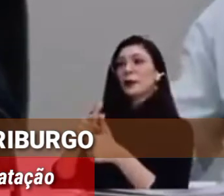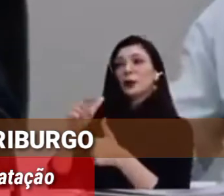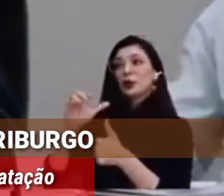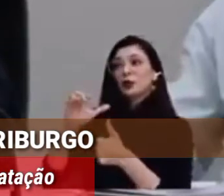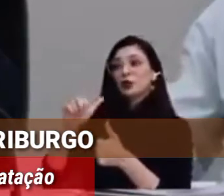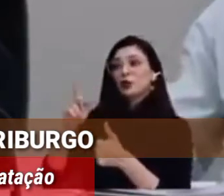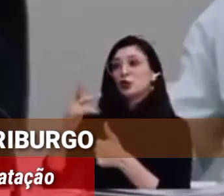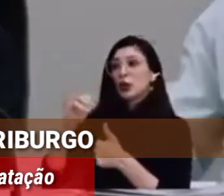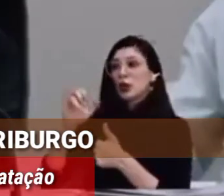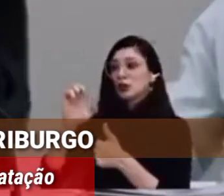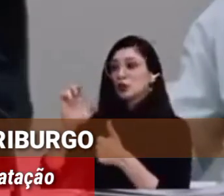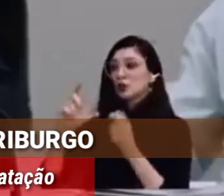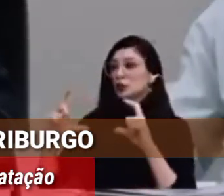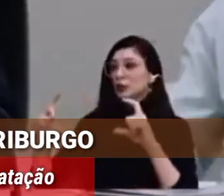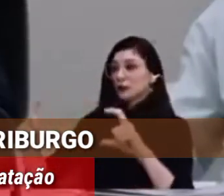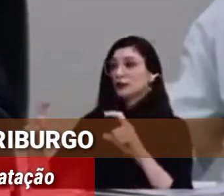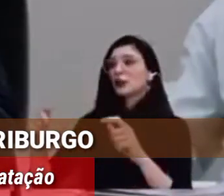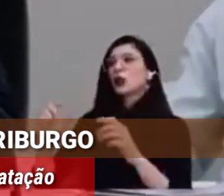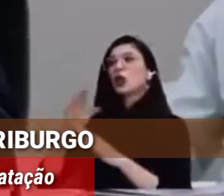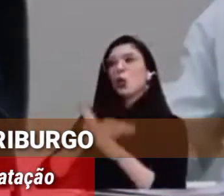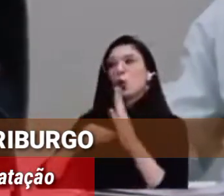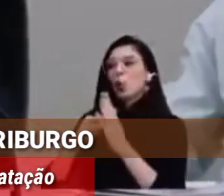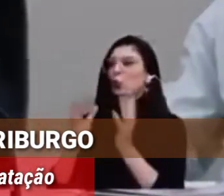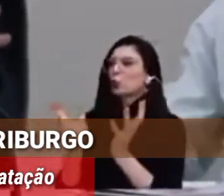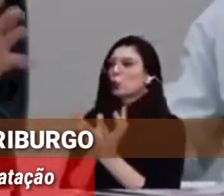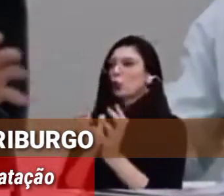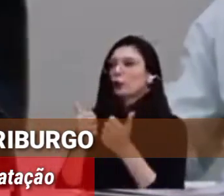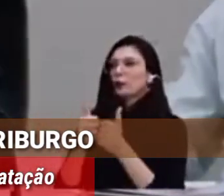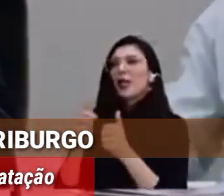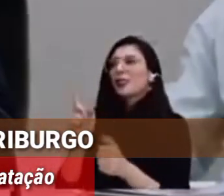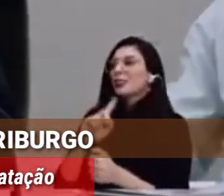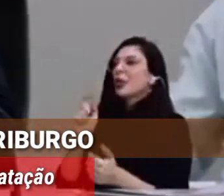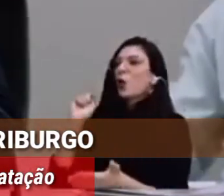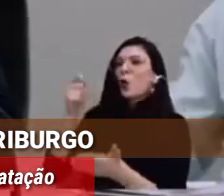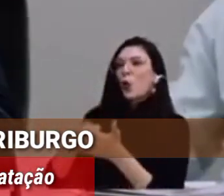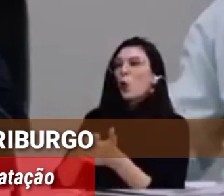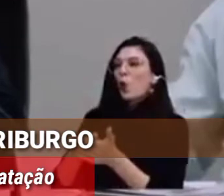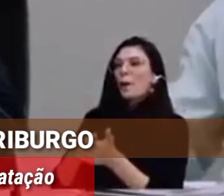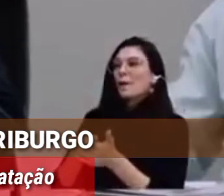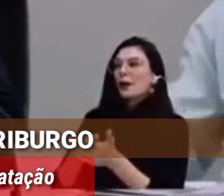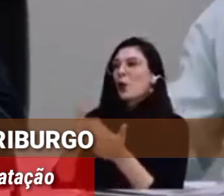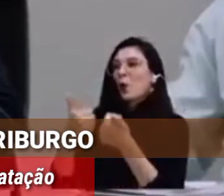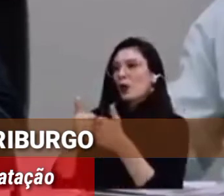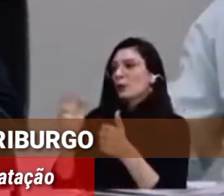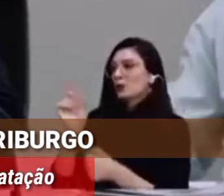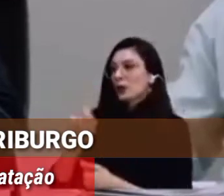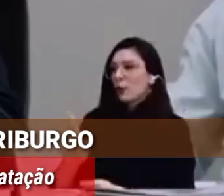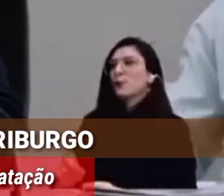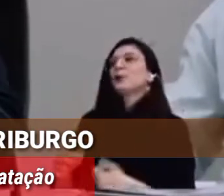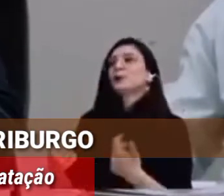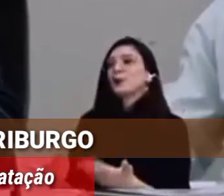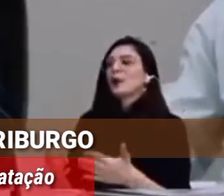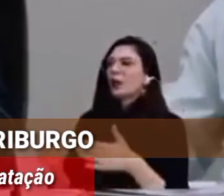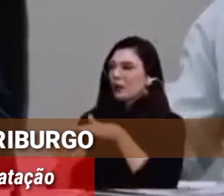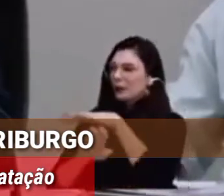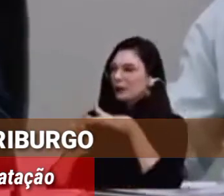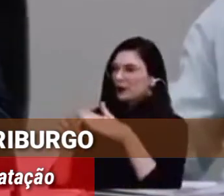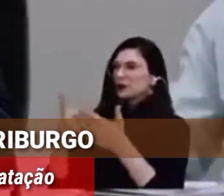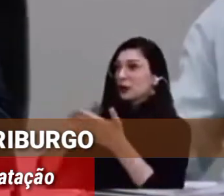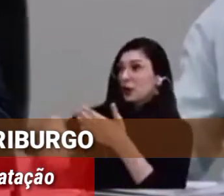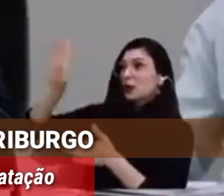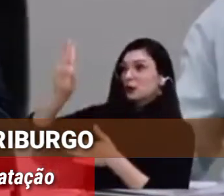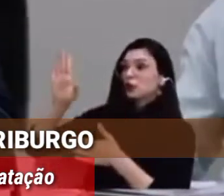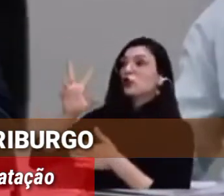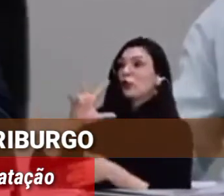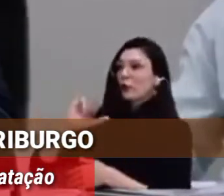chassis, comprar, montar toda a frota. Ela não compra diretamente os ônibus, né? A empresa apresentou alguma garantia